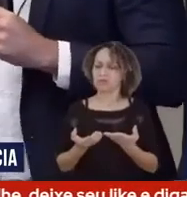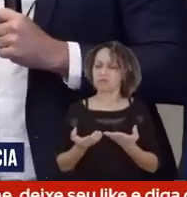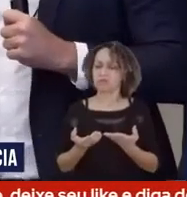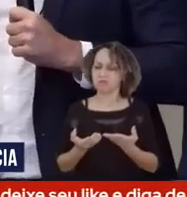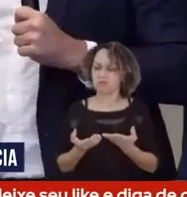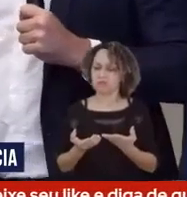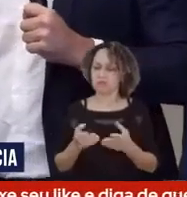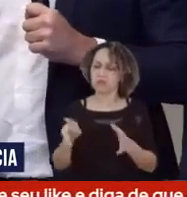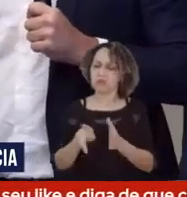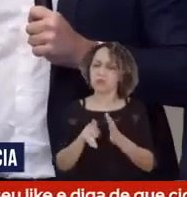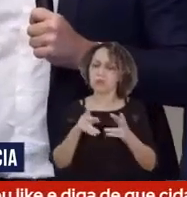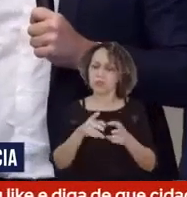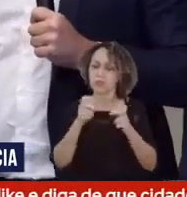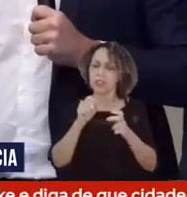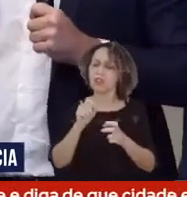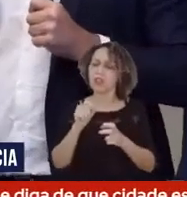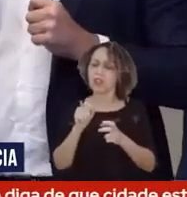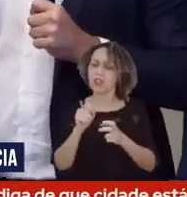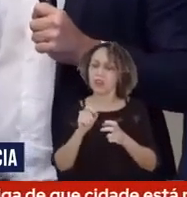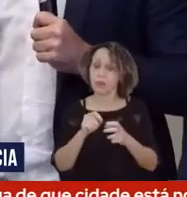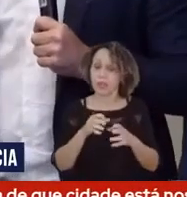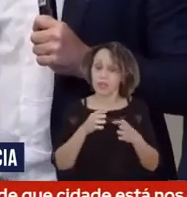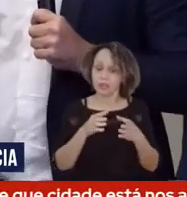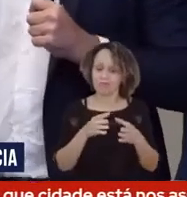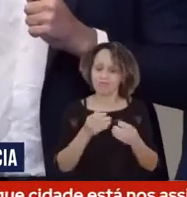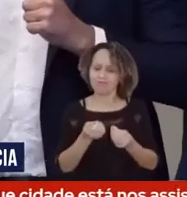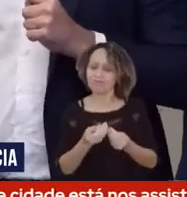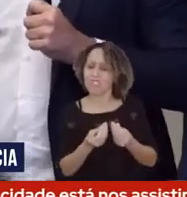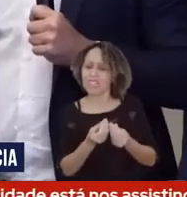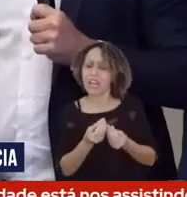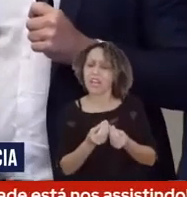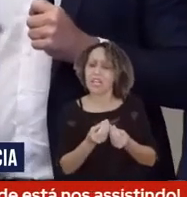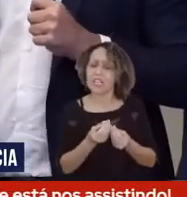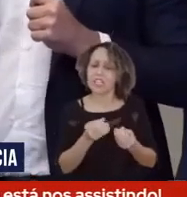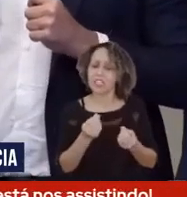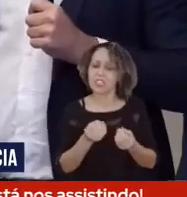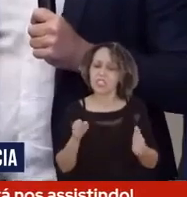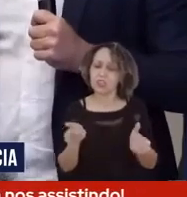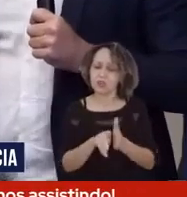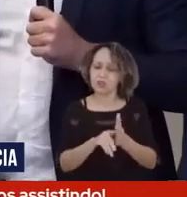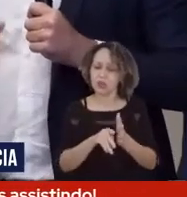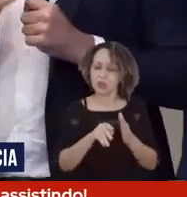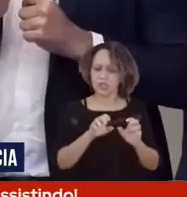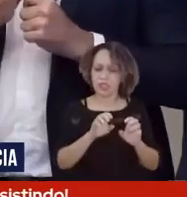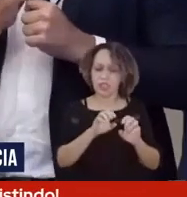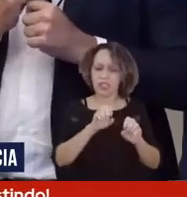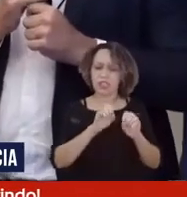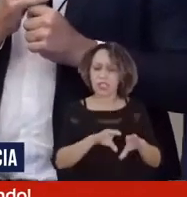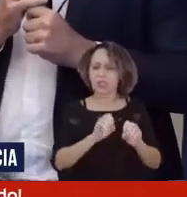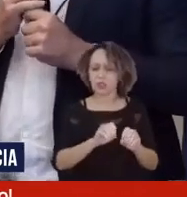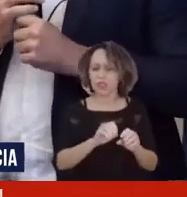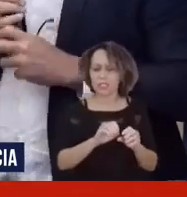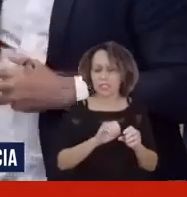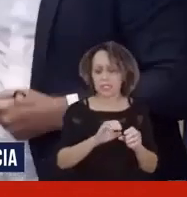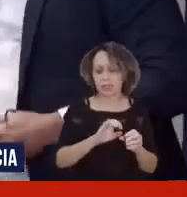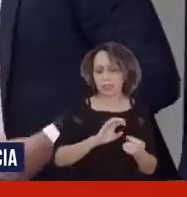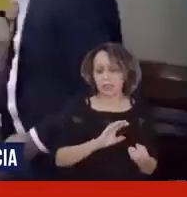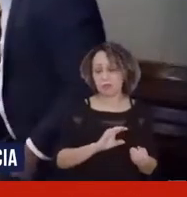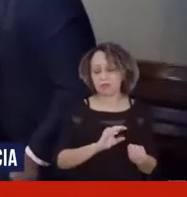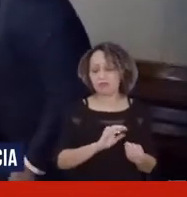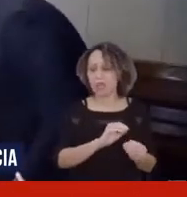o que a gente tem que fazer é mexer justamente nesses lucros exorbitantes que são distribuídos aos acionistas. Muito